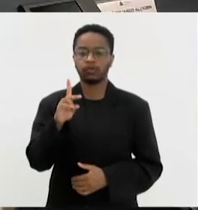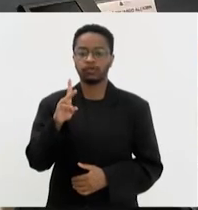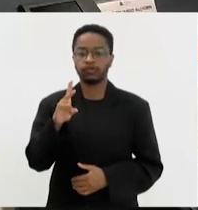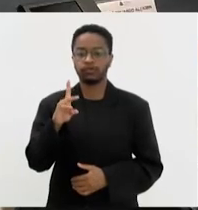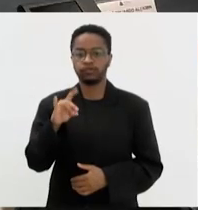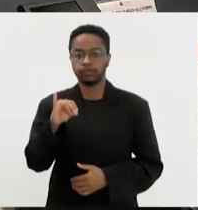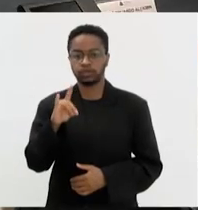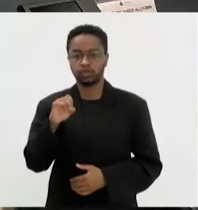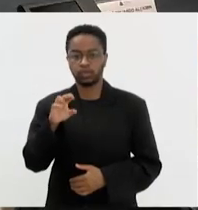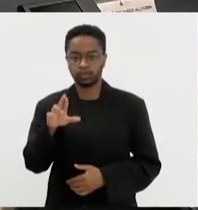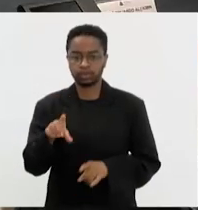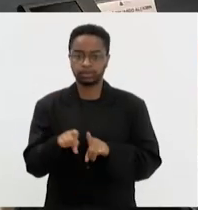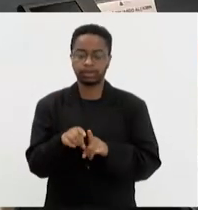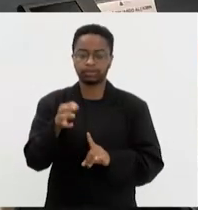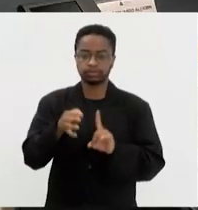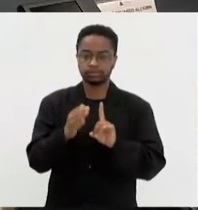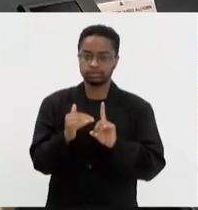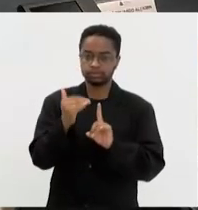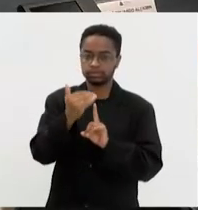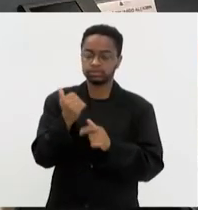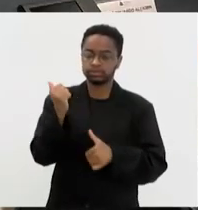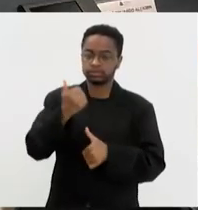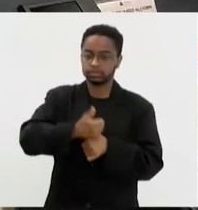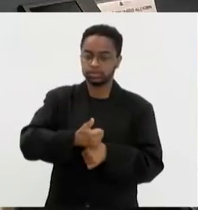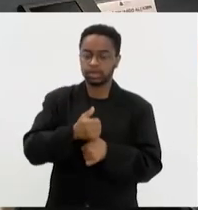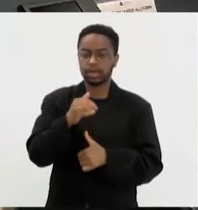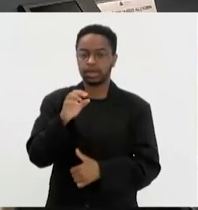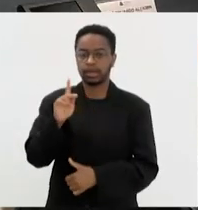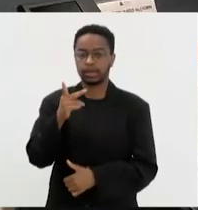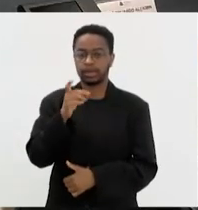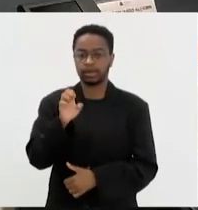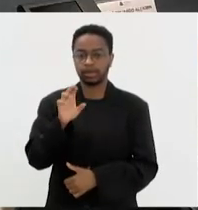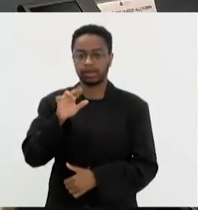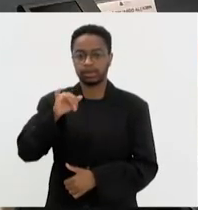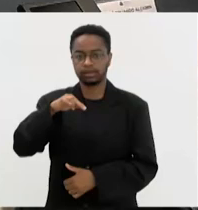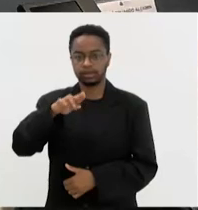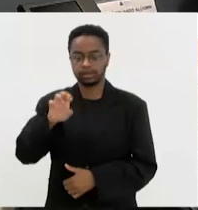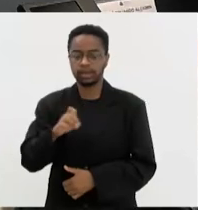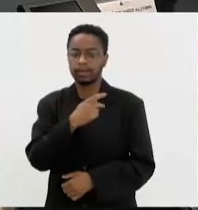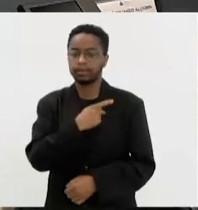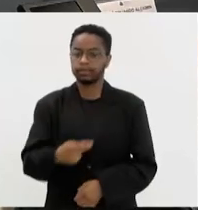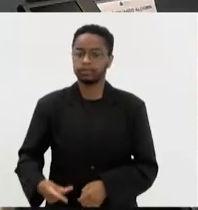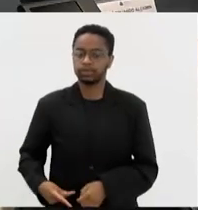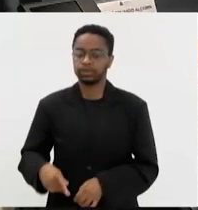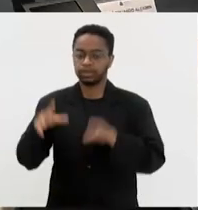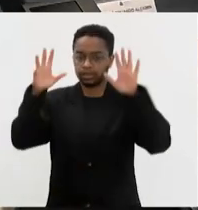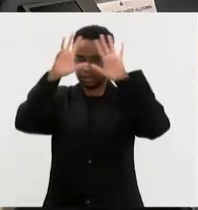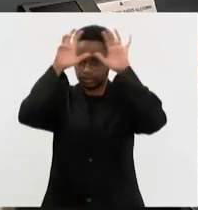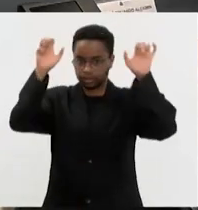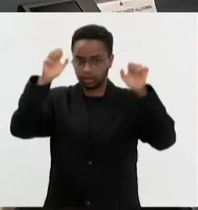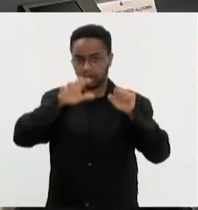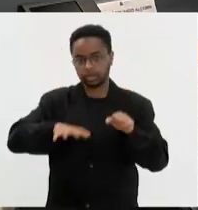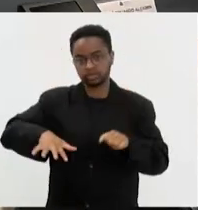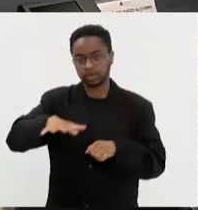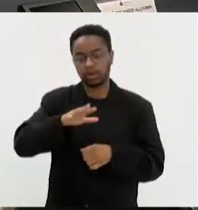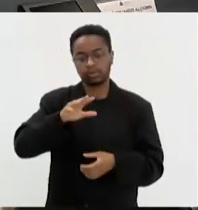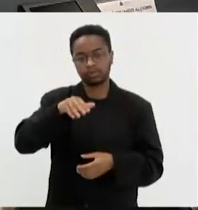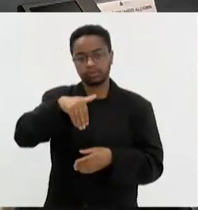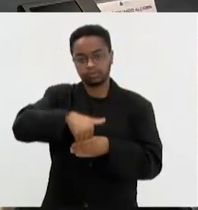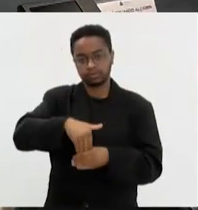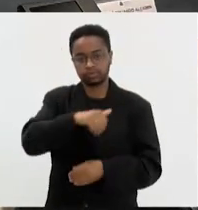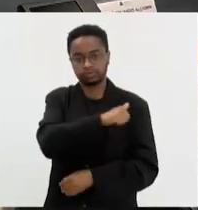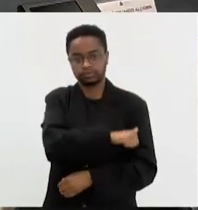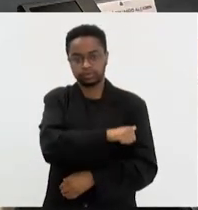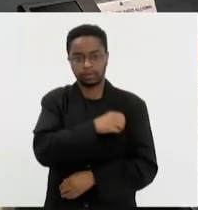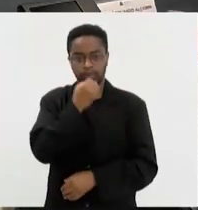substituto representando o Senor Henrique Figueira presidente do Tribunal Regional Rio deeiro bem boa